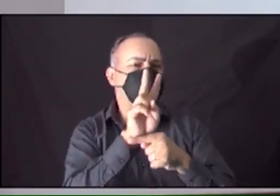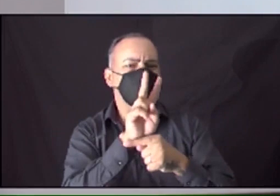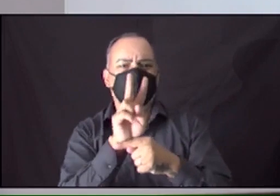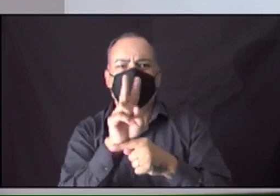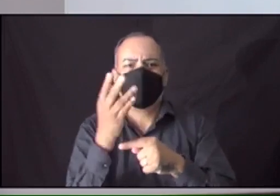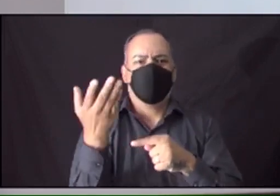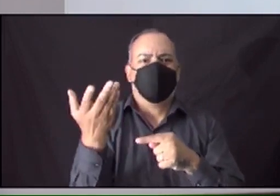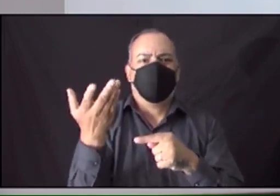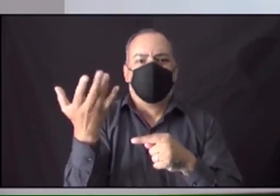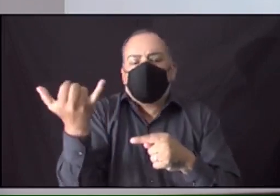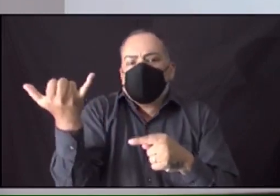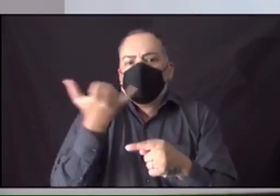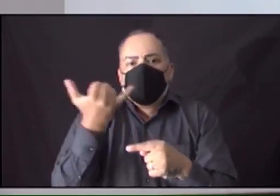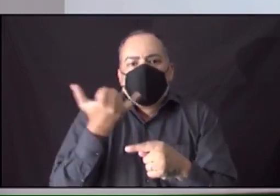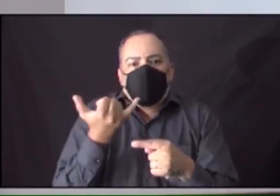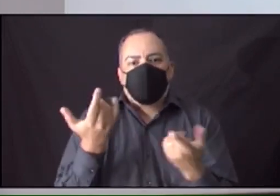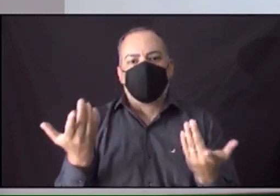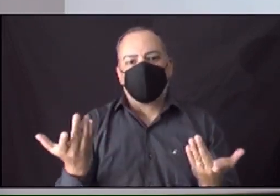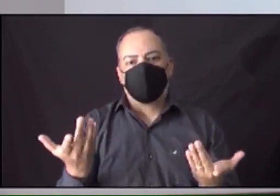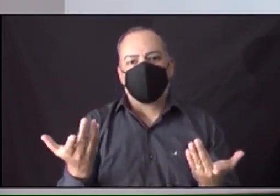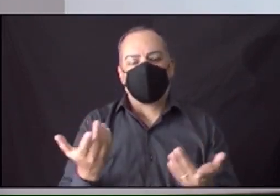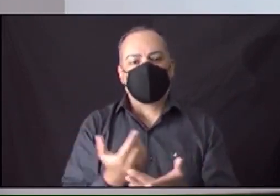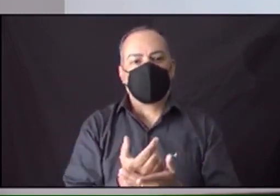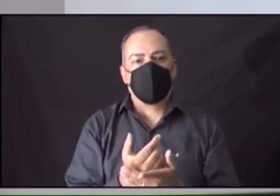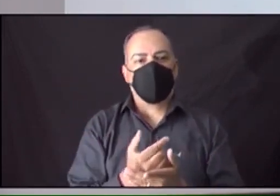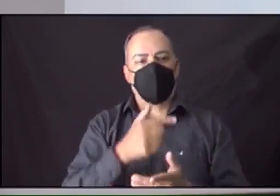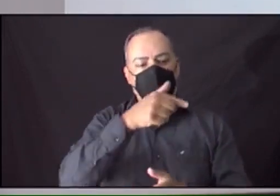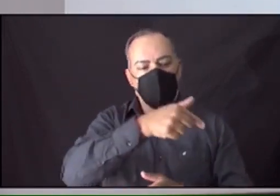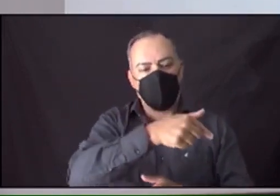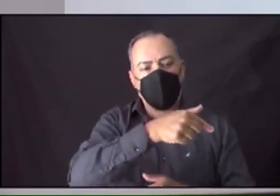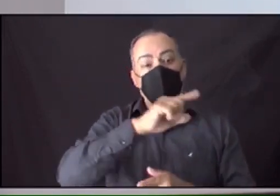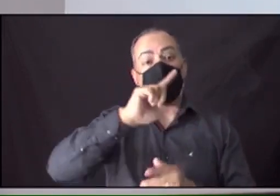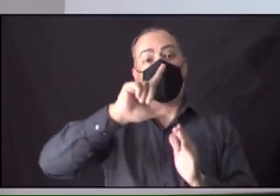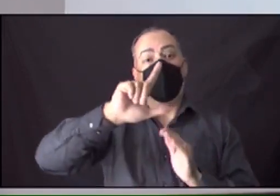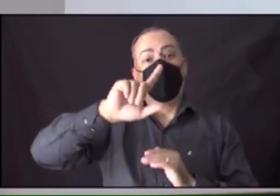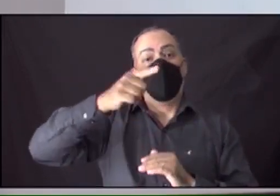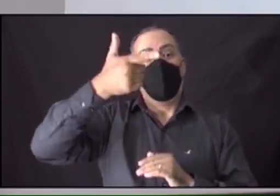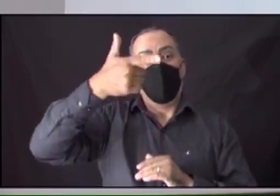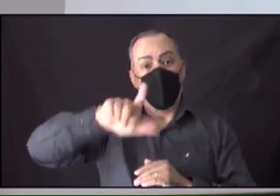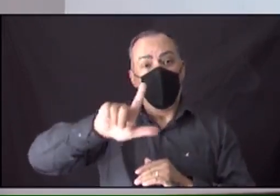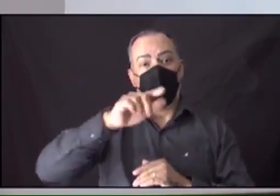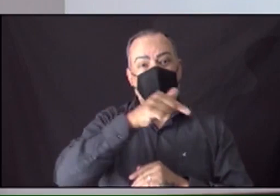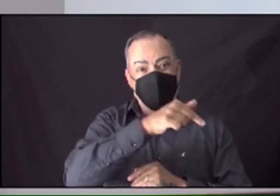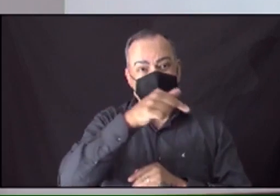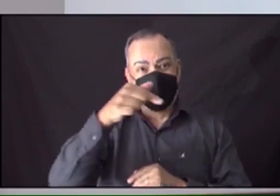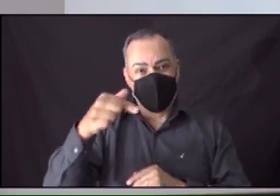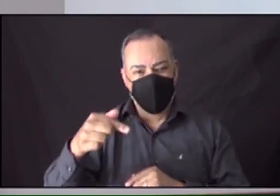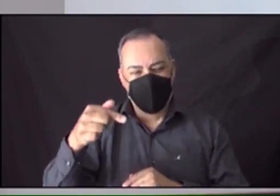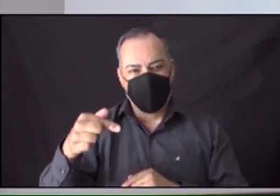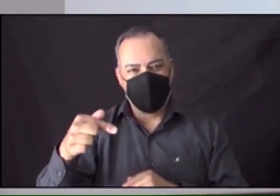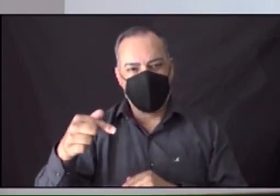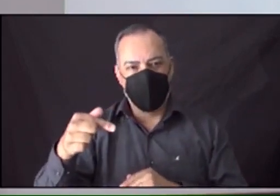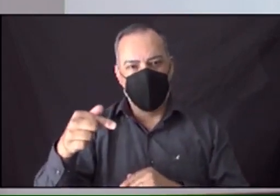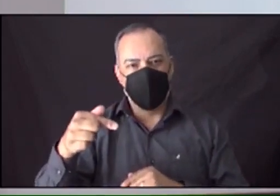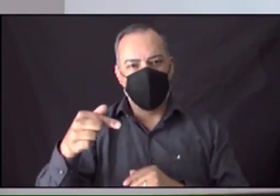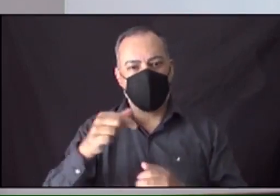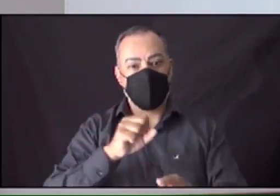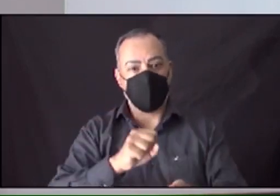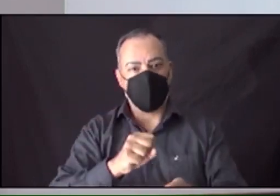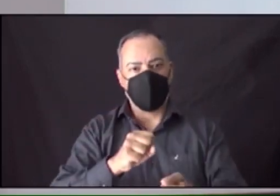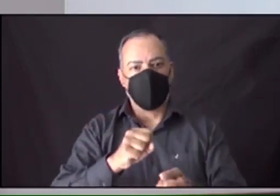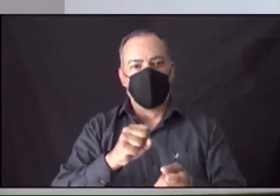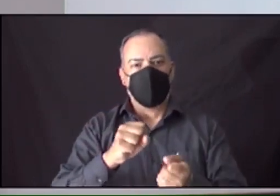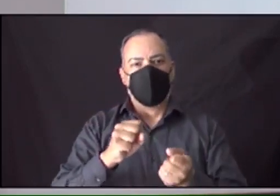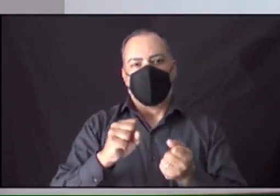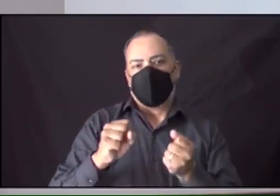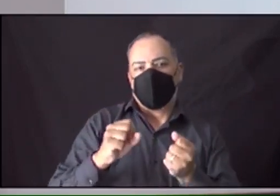condições de resolver esse processo. Então, durante a outra semana, quando teve aquela parada em frente à